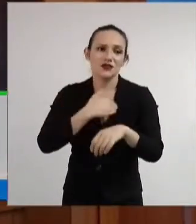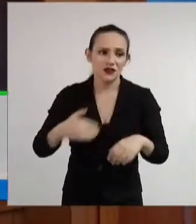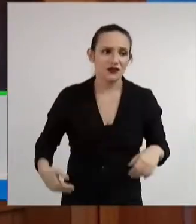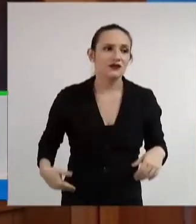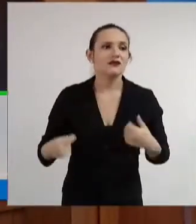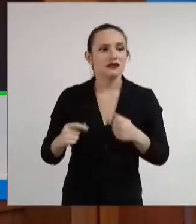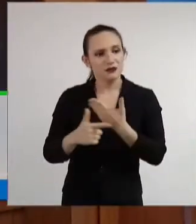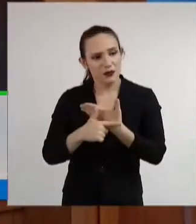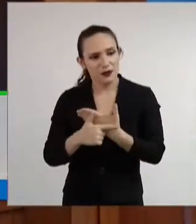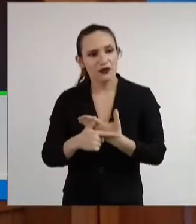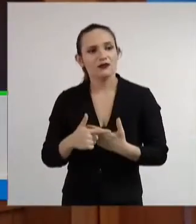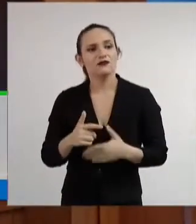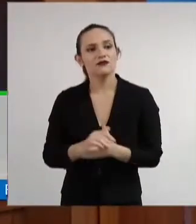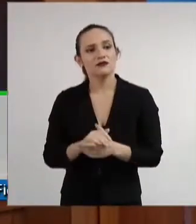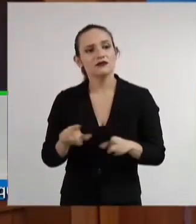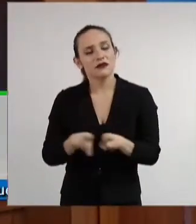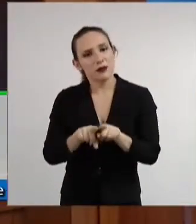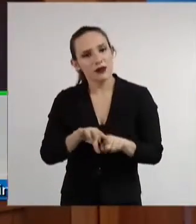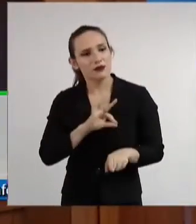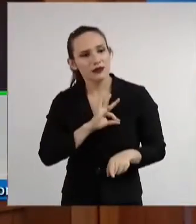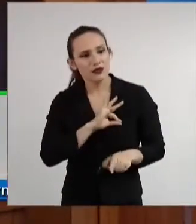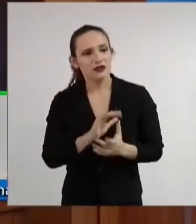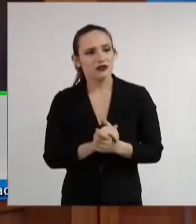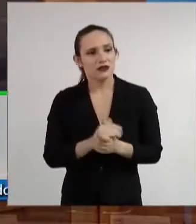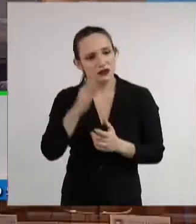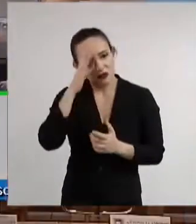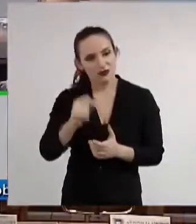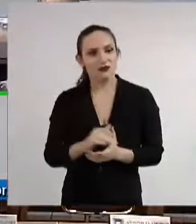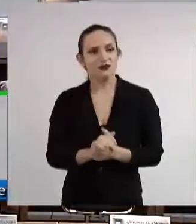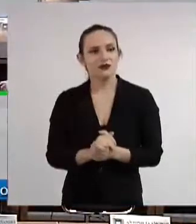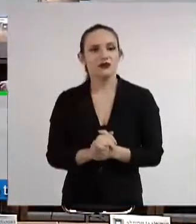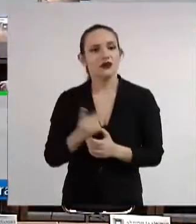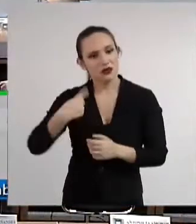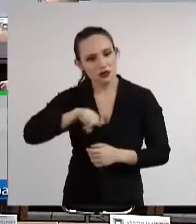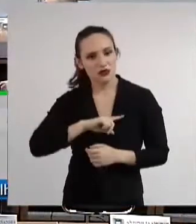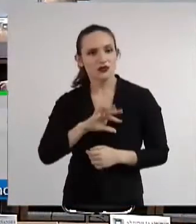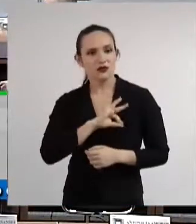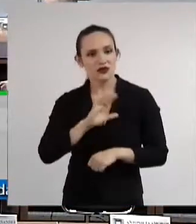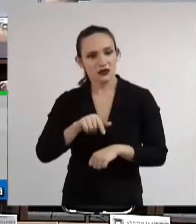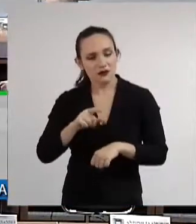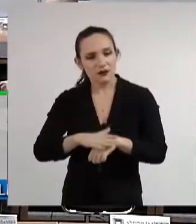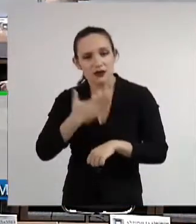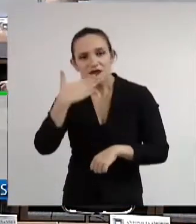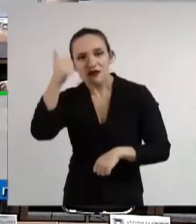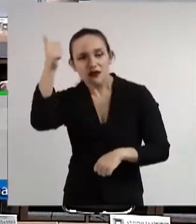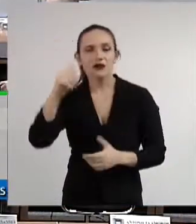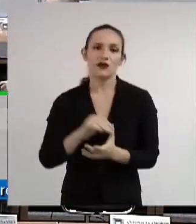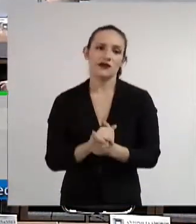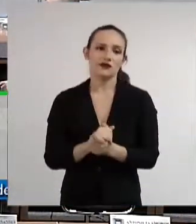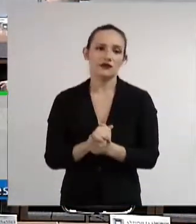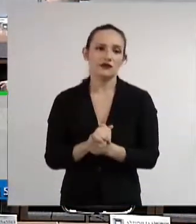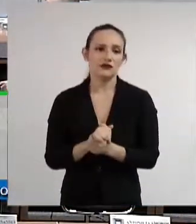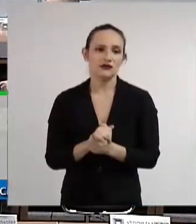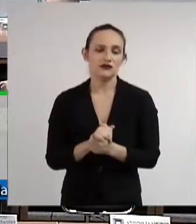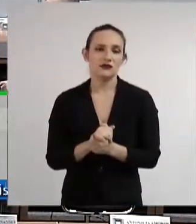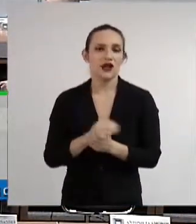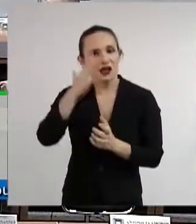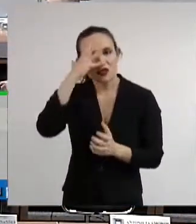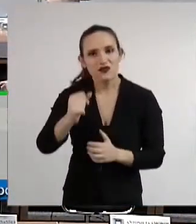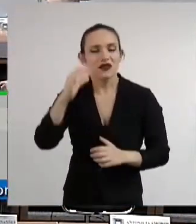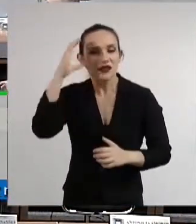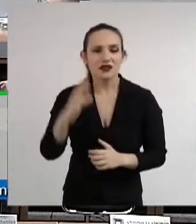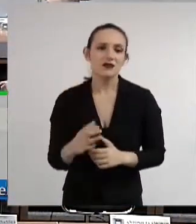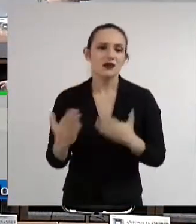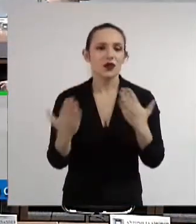seu trabalho, a polícia vai lá e resolve, e a nossa é uma das melhores do país. A elucidação de crimes de homicídios